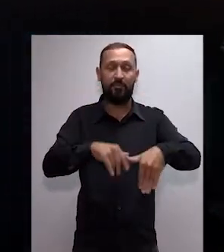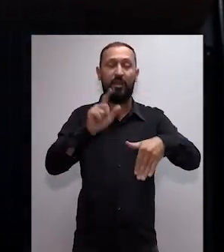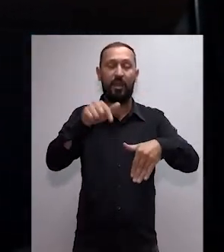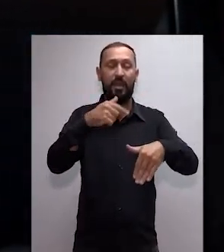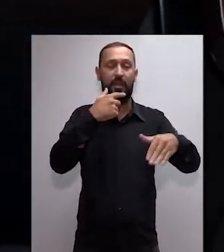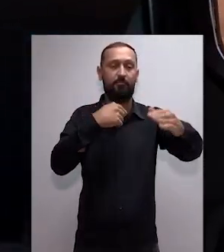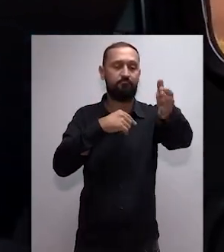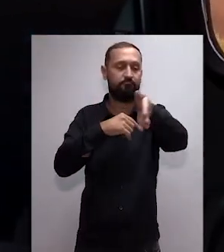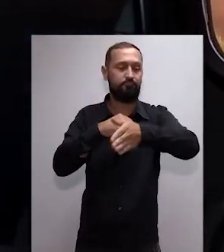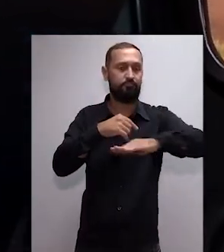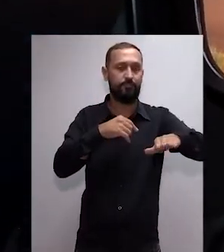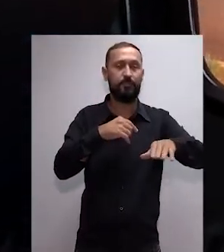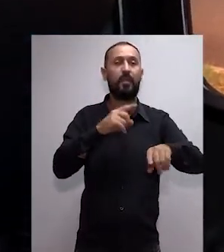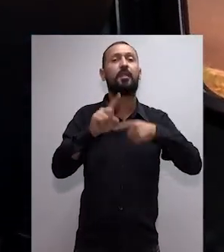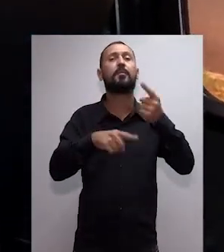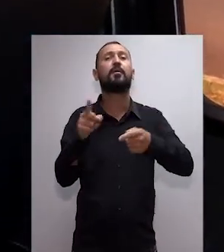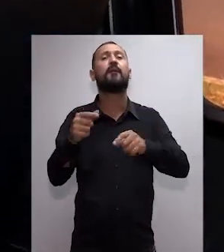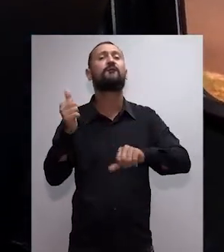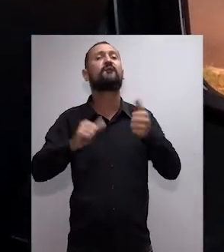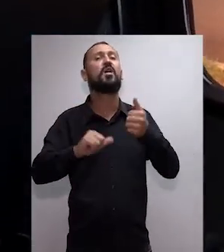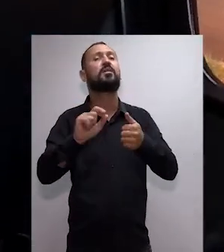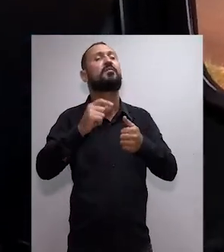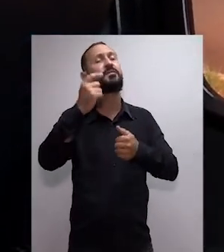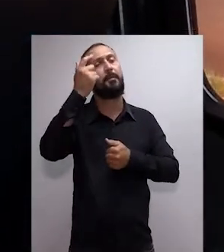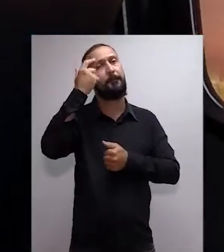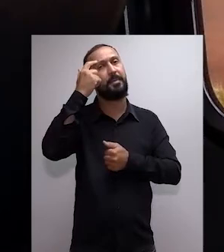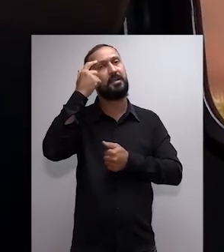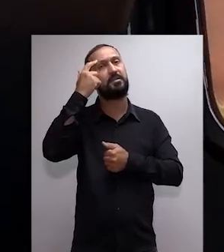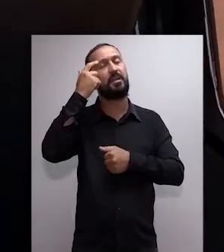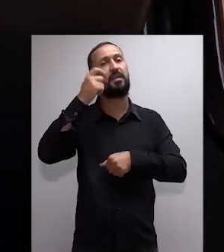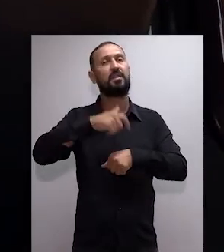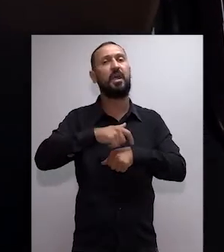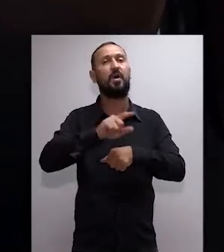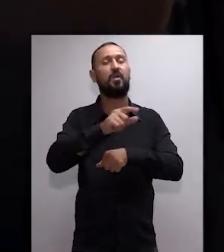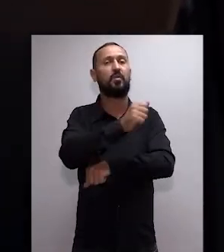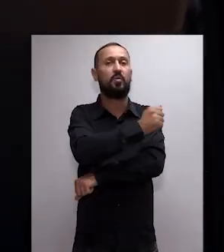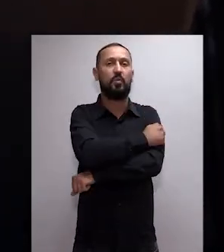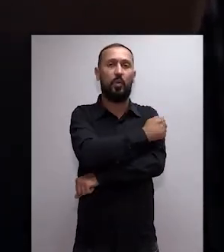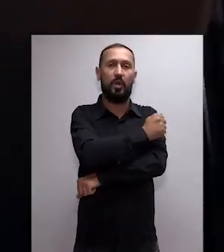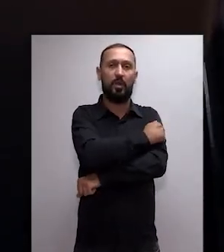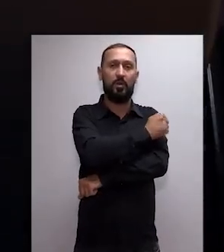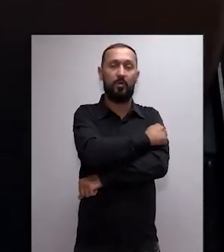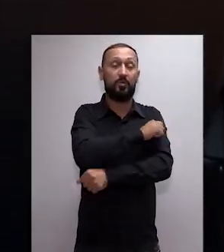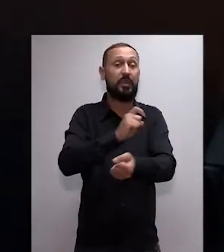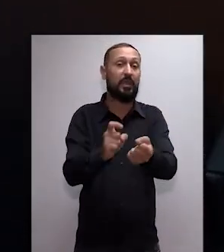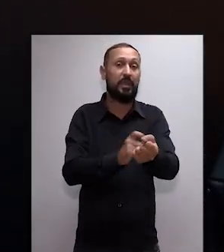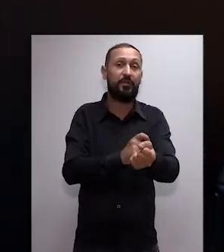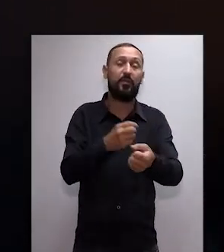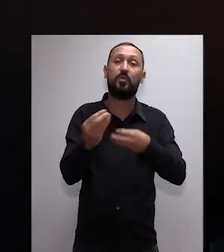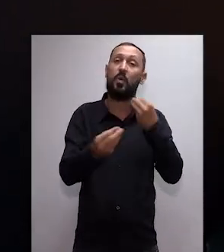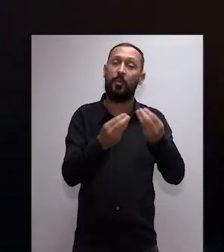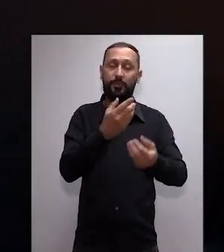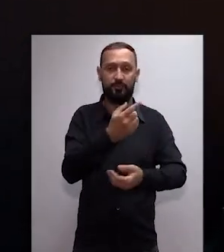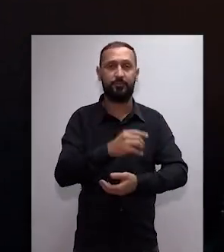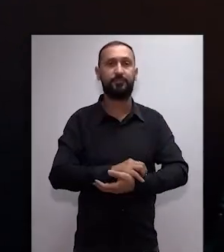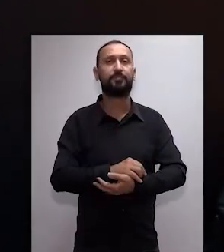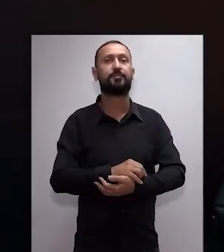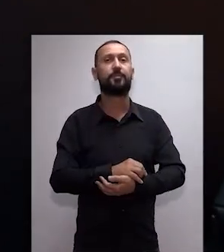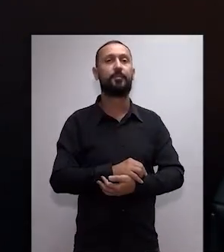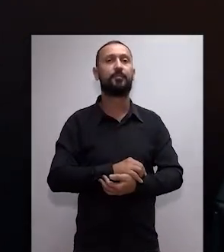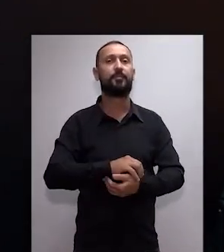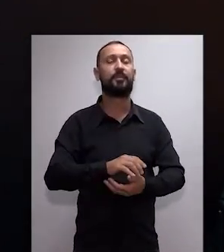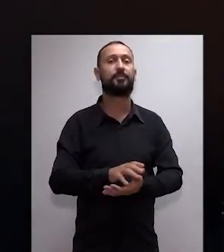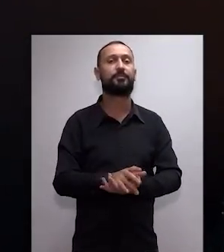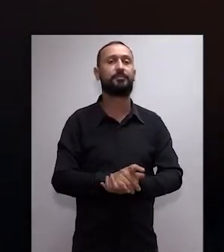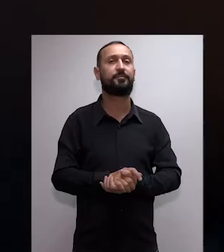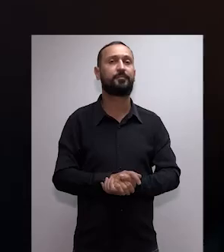E o que mais que o examinador leva em consideração quando o aluno tá nervoso desse jeito? Tá nervoso. Mas na verdade você